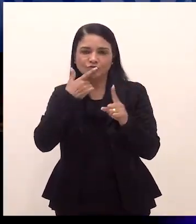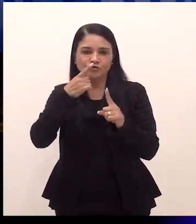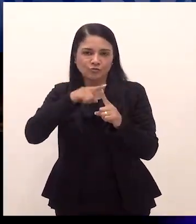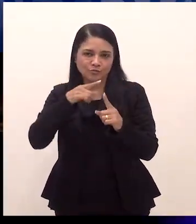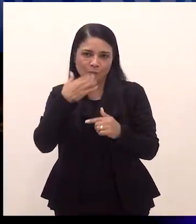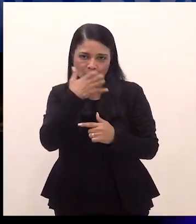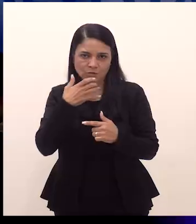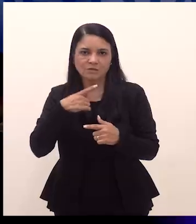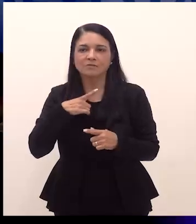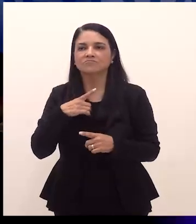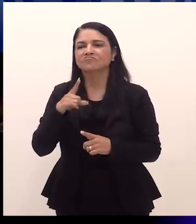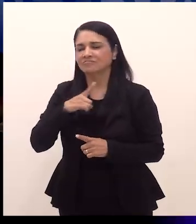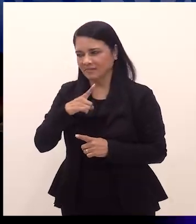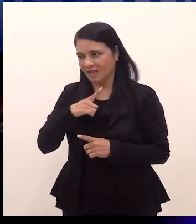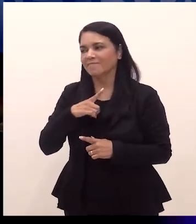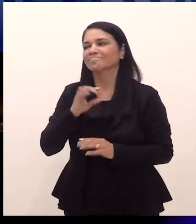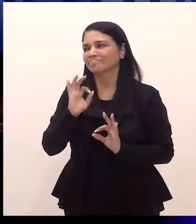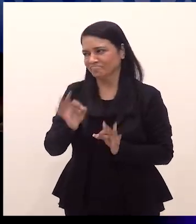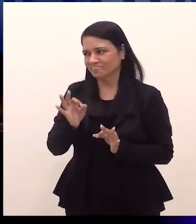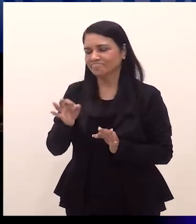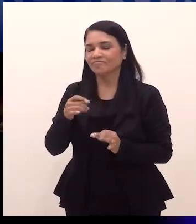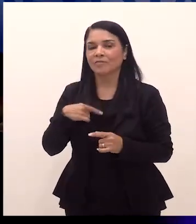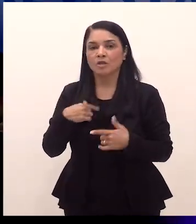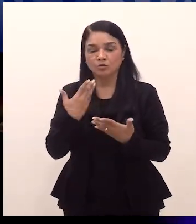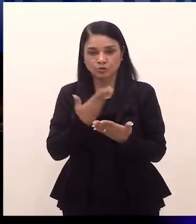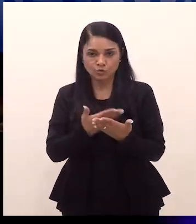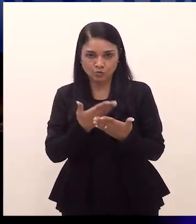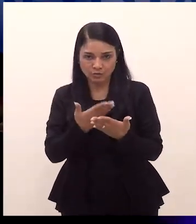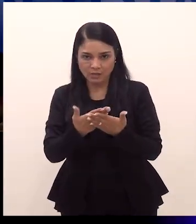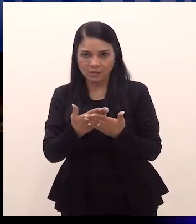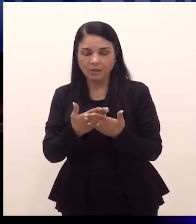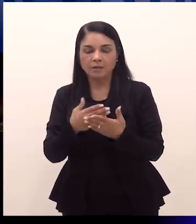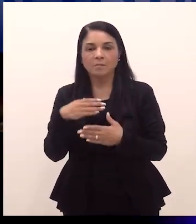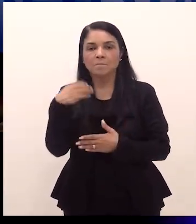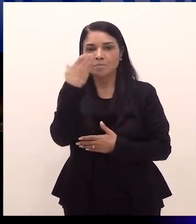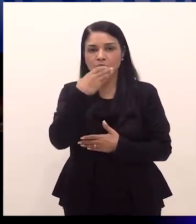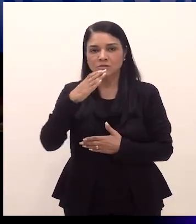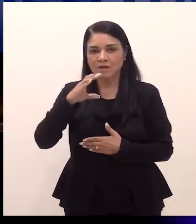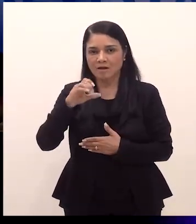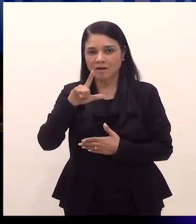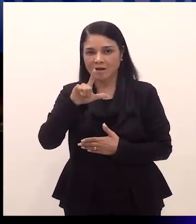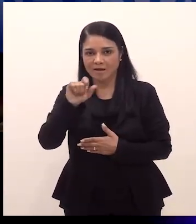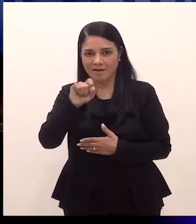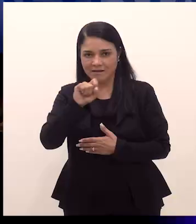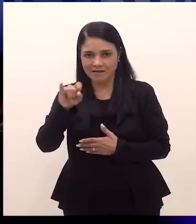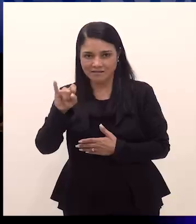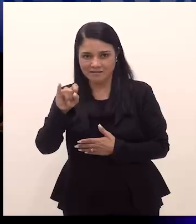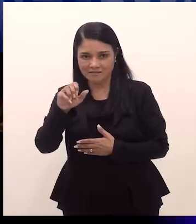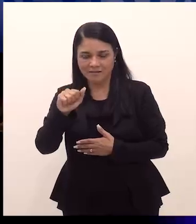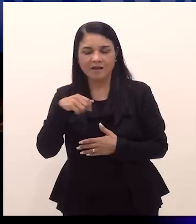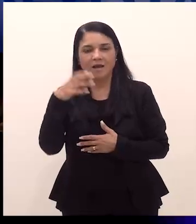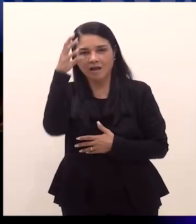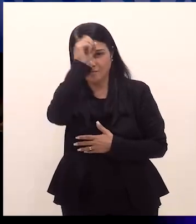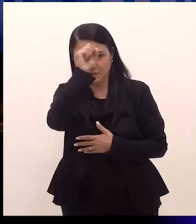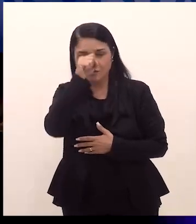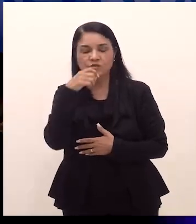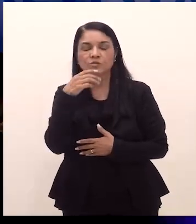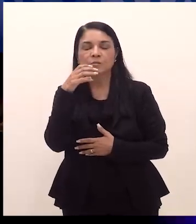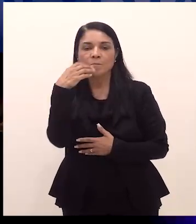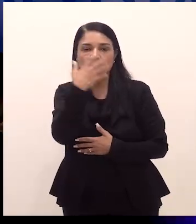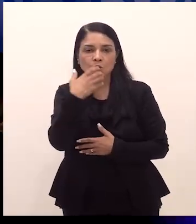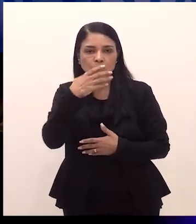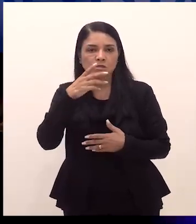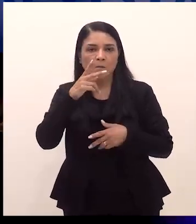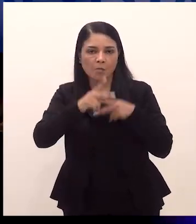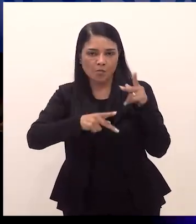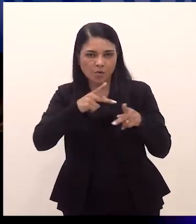última pergunta, com certeza tem que ter. Acho que o fato de eu ter estudado a música clássica e ter me embrenhado também em aprender a música popular,